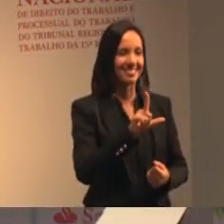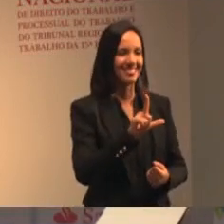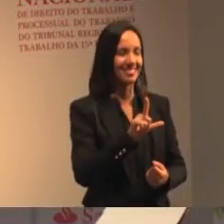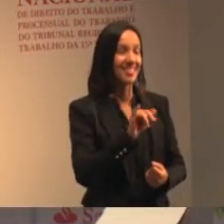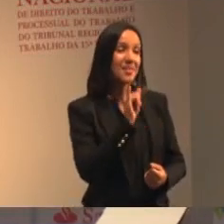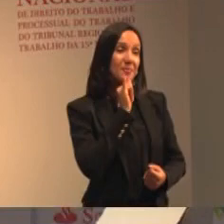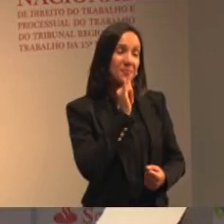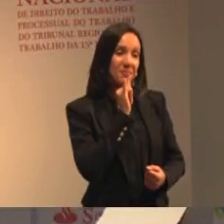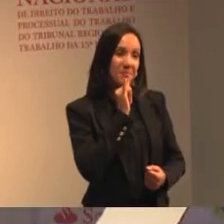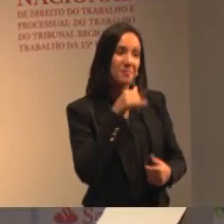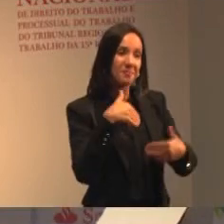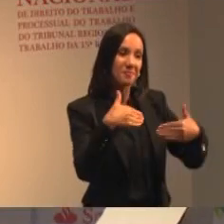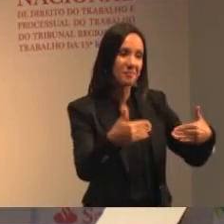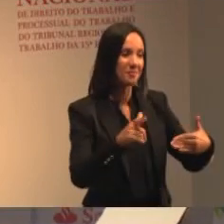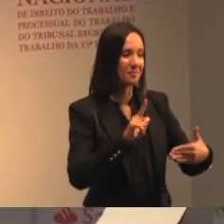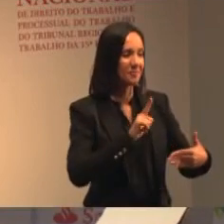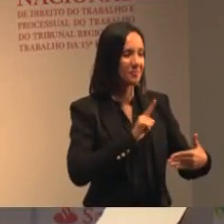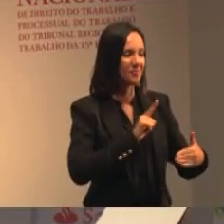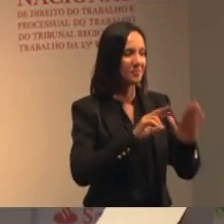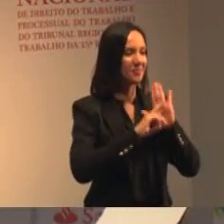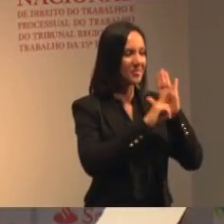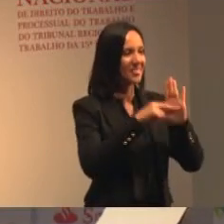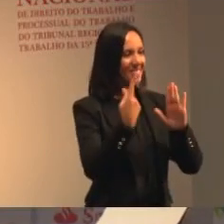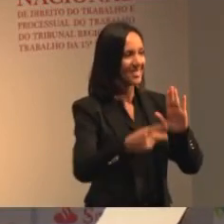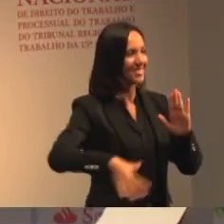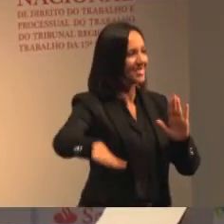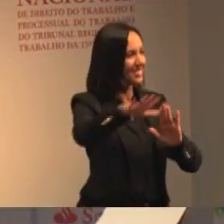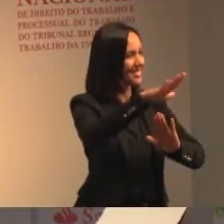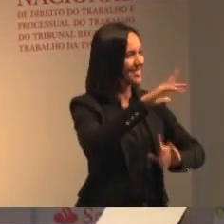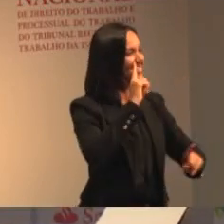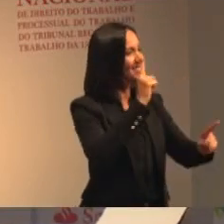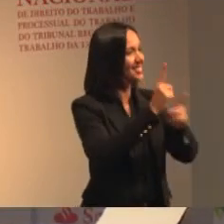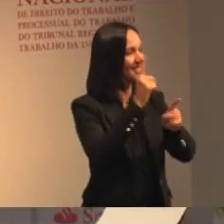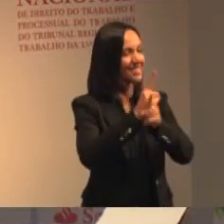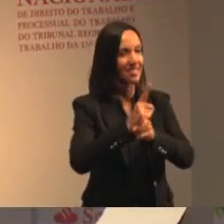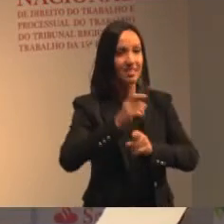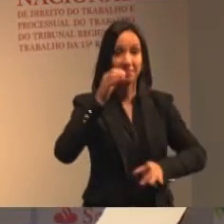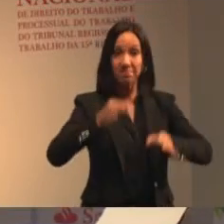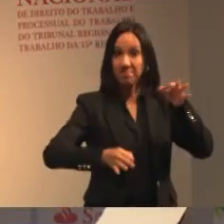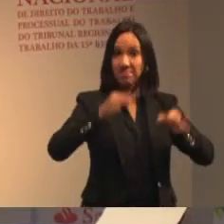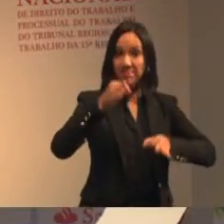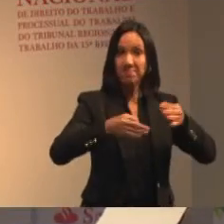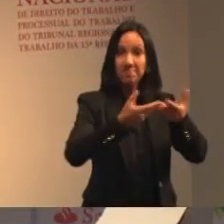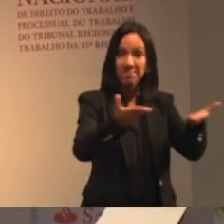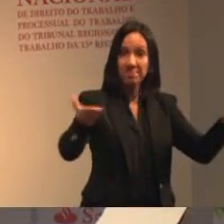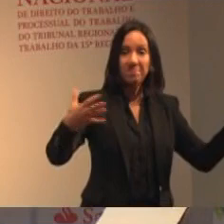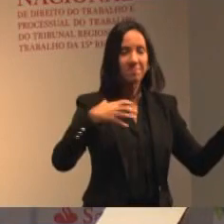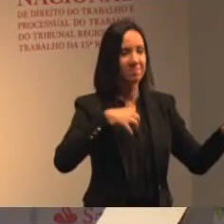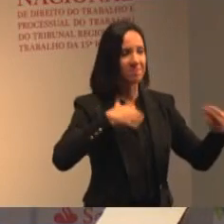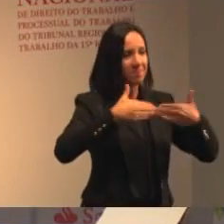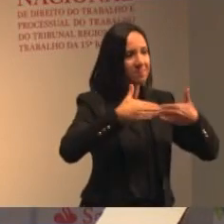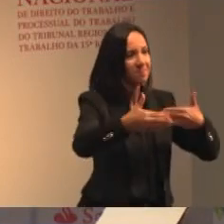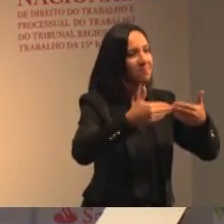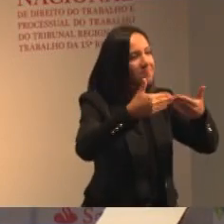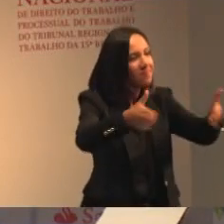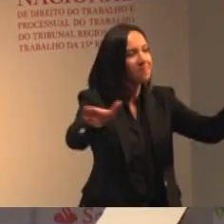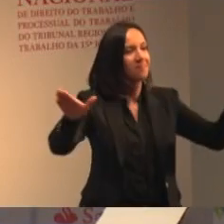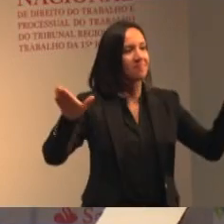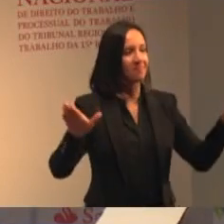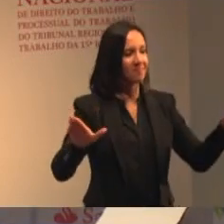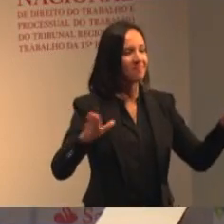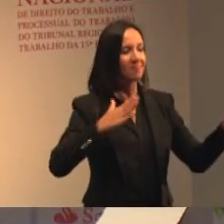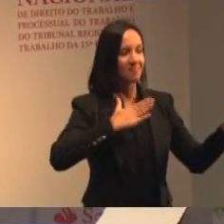por exemplo, a realização desse encontro jurídico. Assim, dando início ao evento,